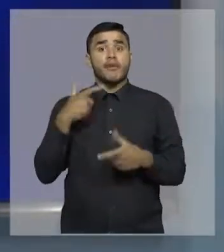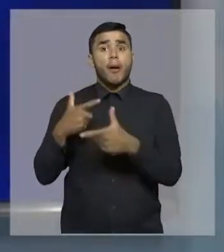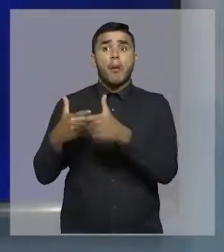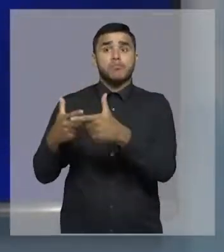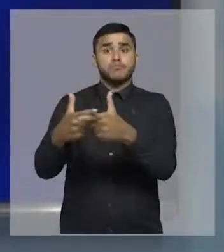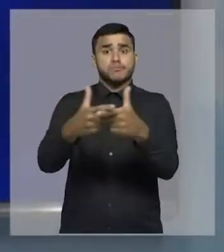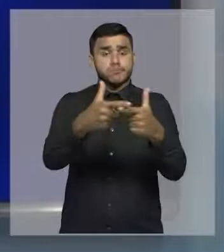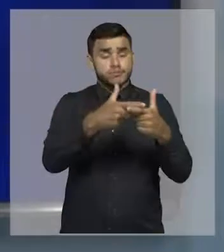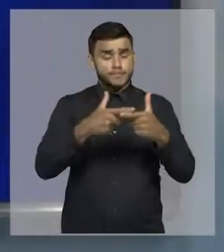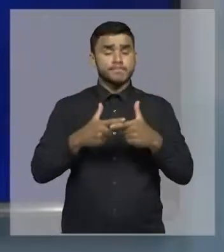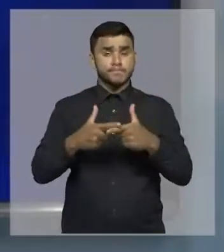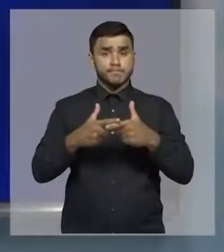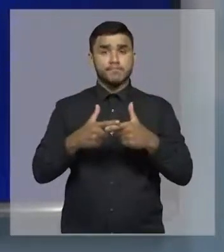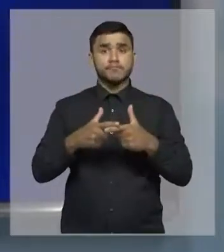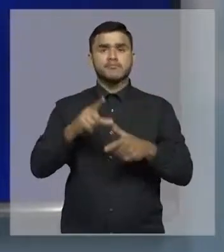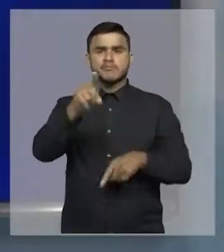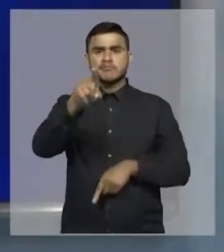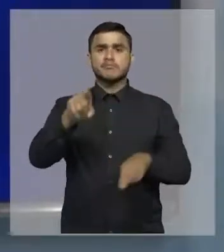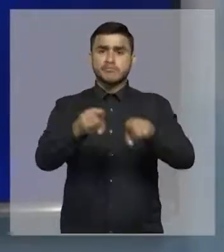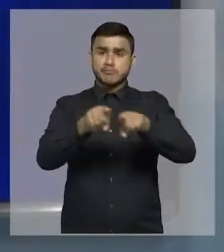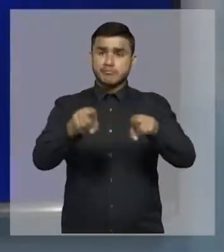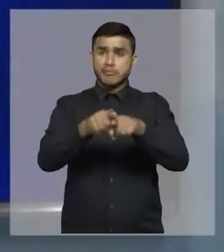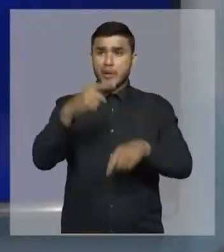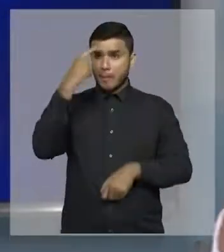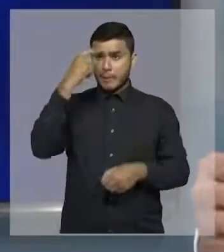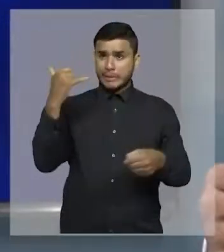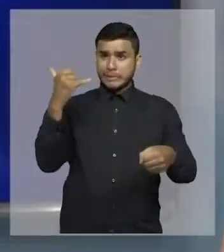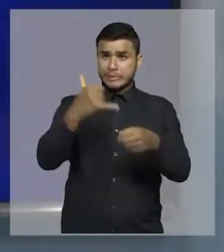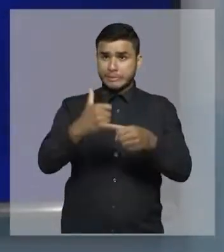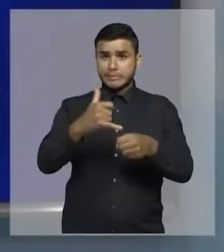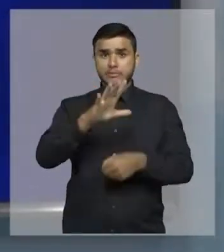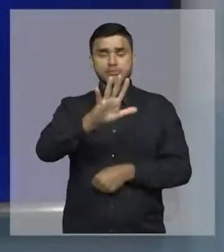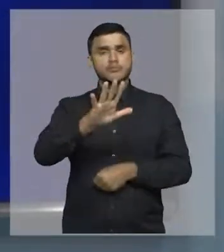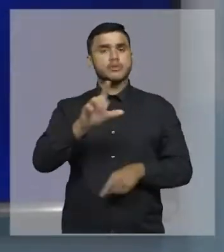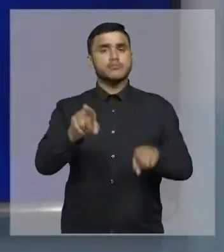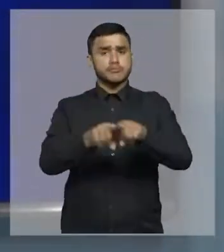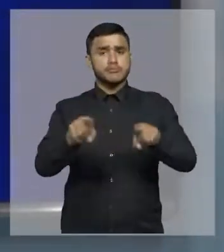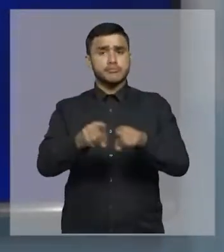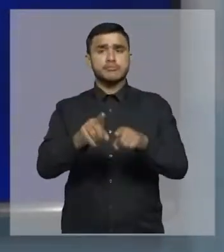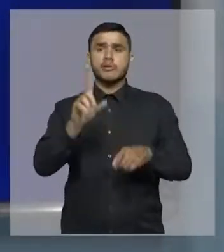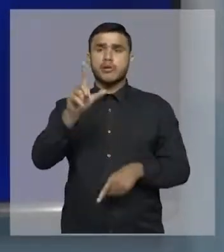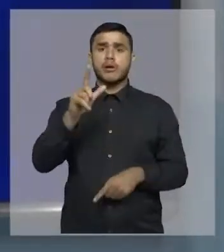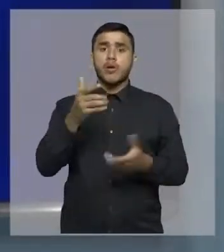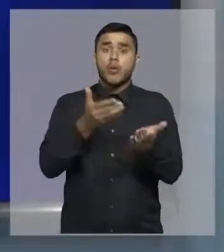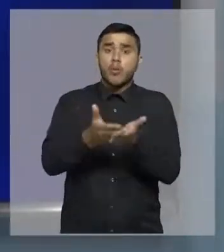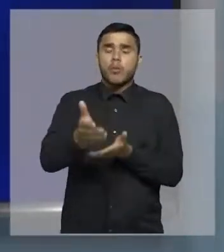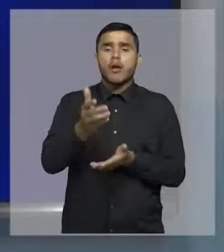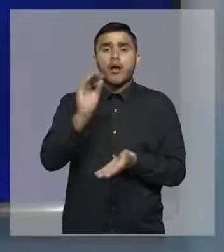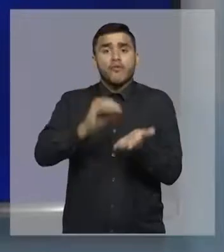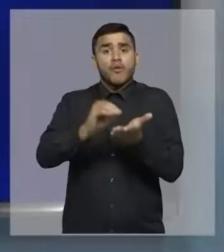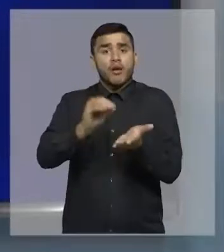não apenas para a questão do abastecimento, e sim do que deriva a partir da falta do combustível.